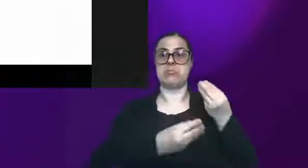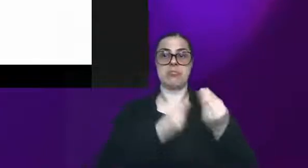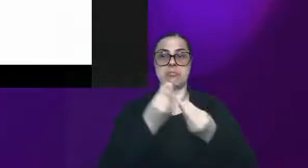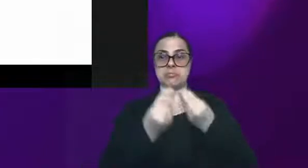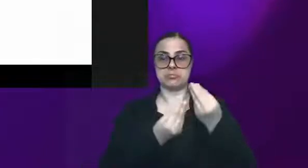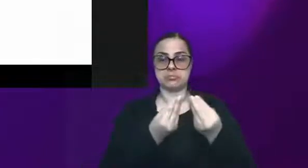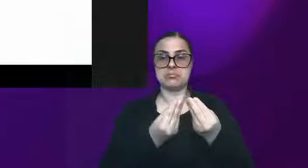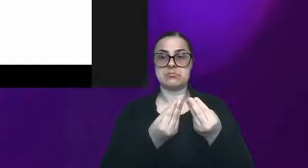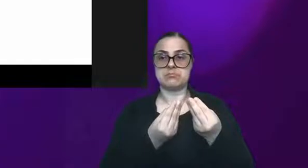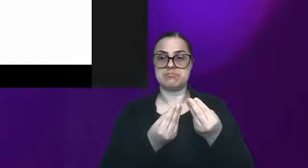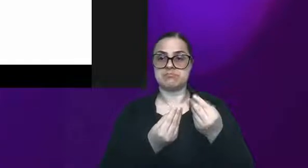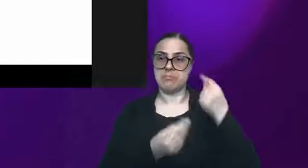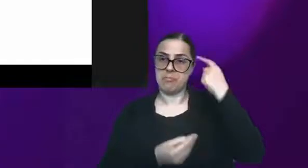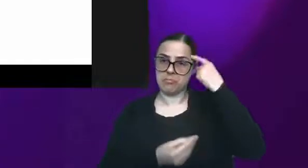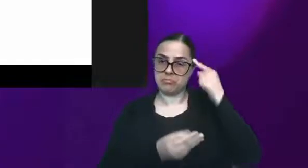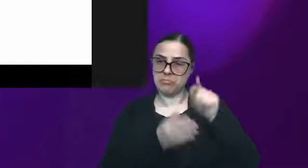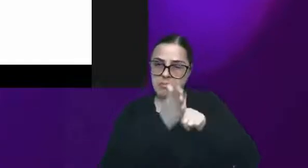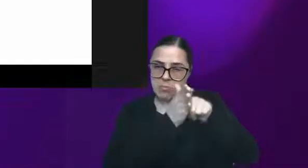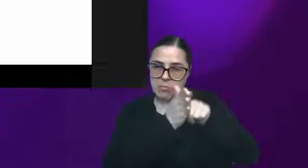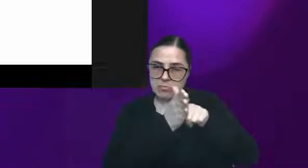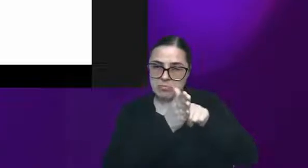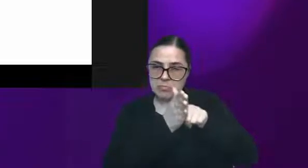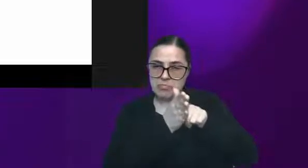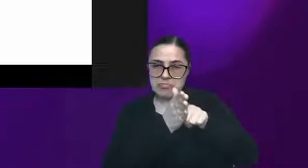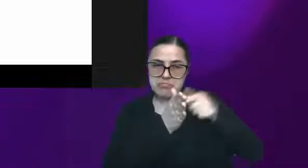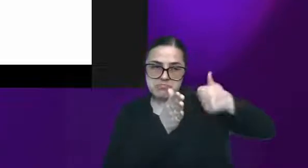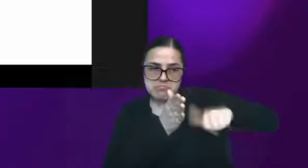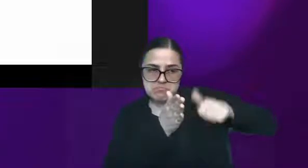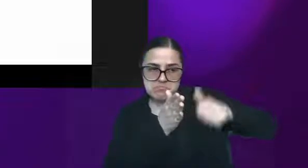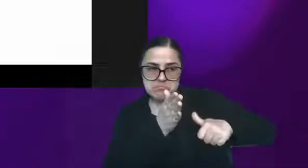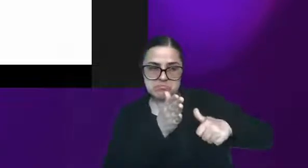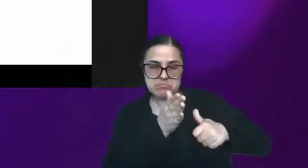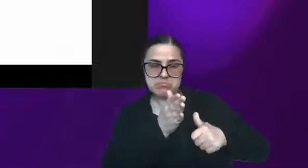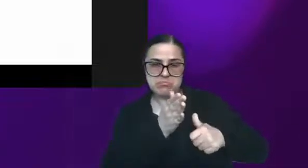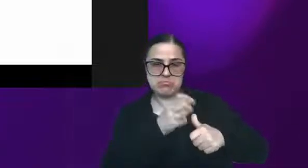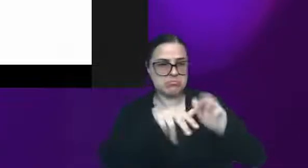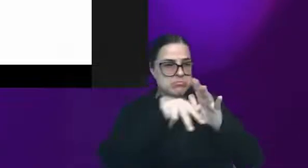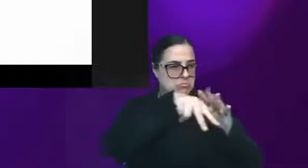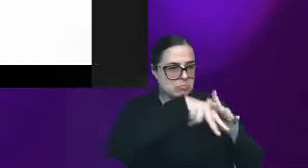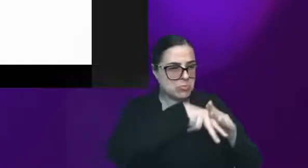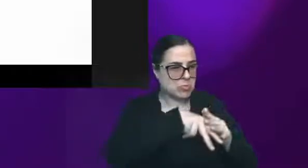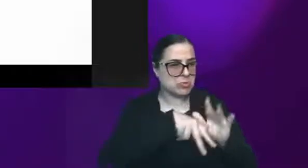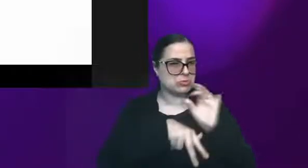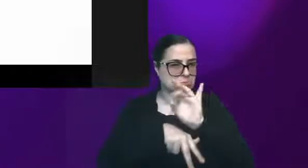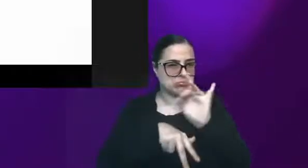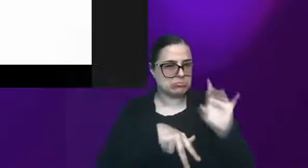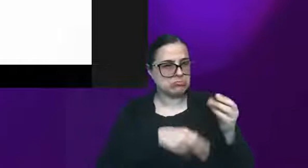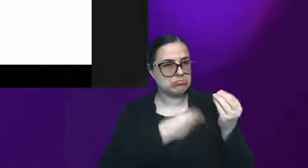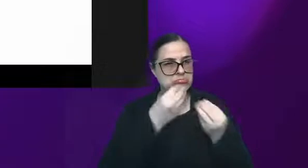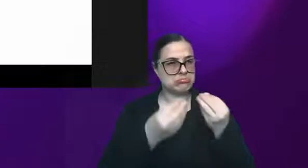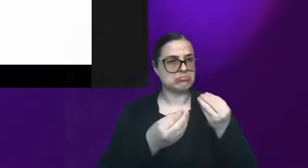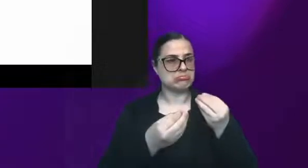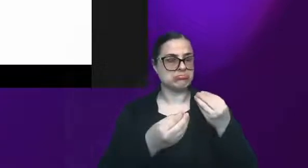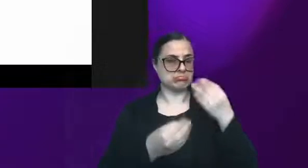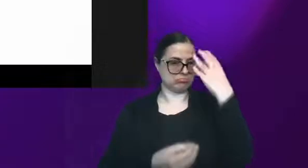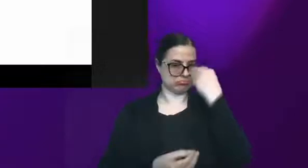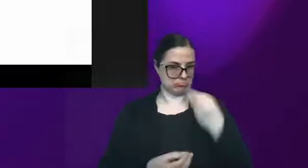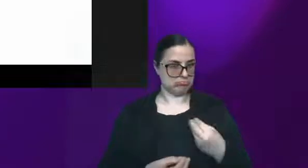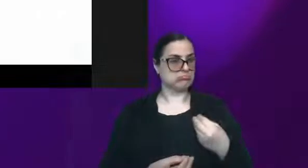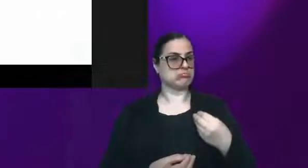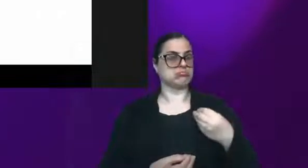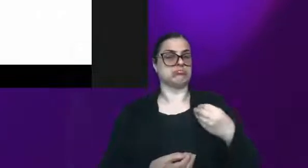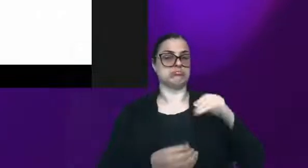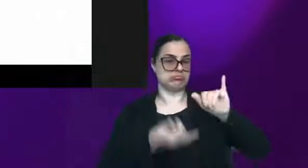dado pela análise individual de cada doente, pela discussão multidisciplinar, pela resposta à quimioterapia, pela conjugação de todos estes